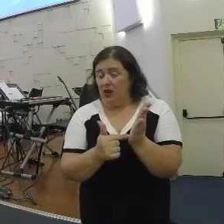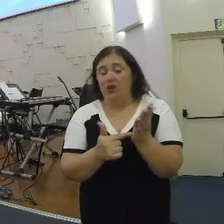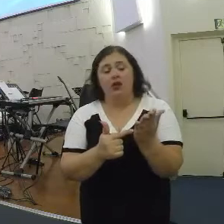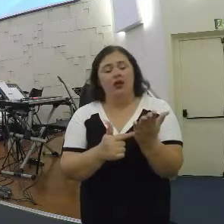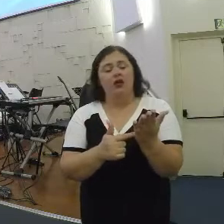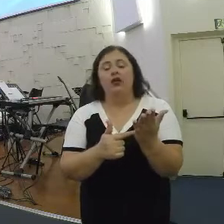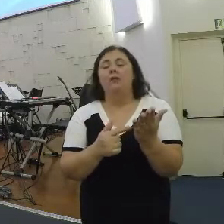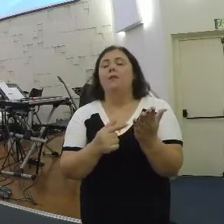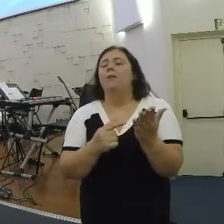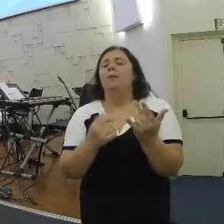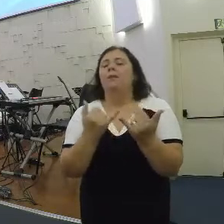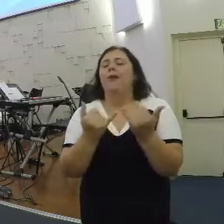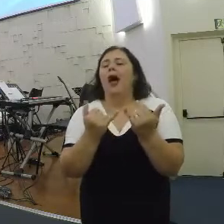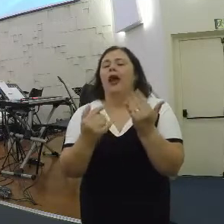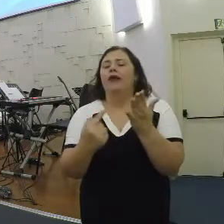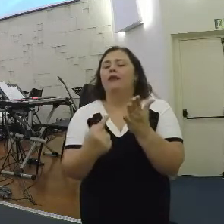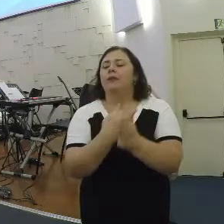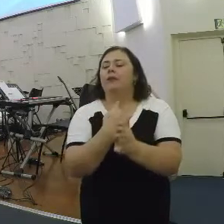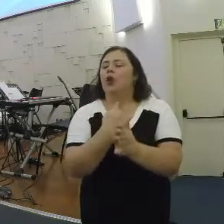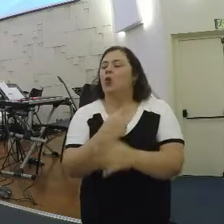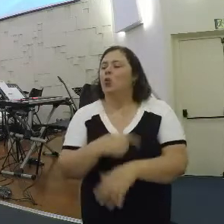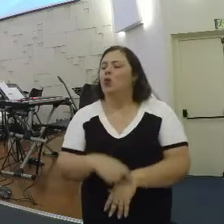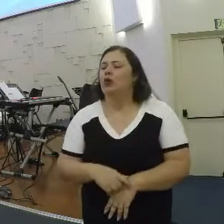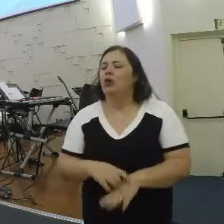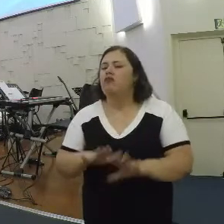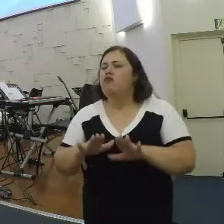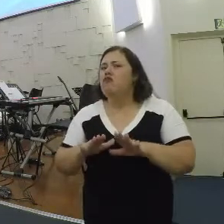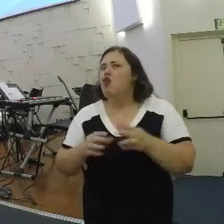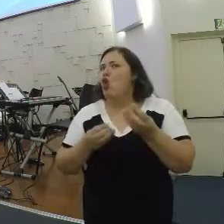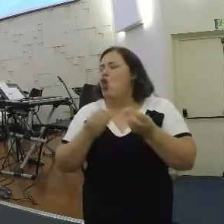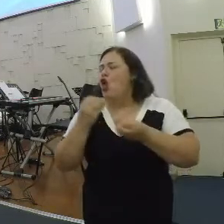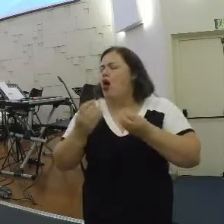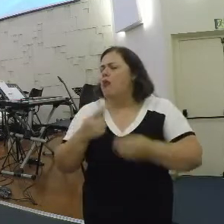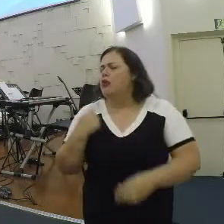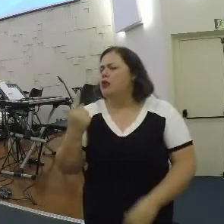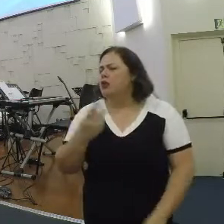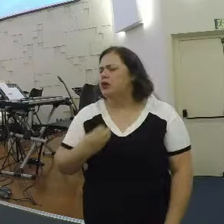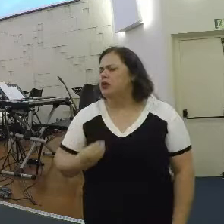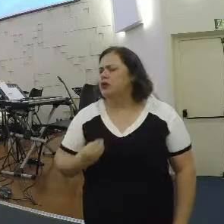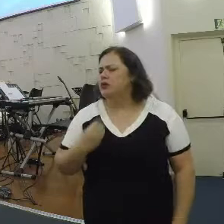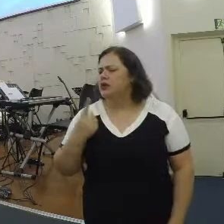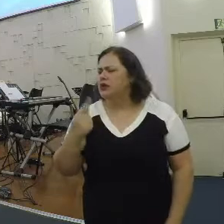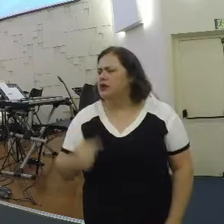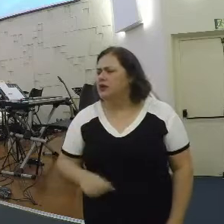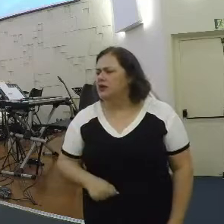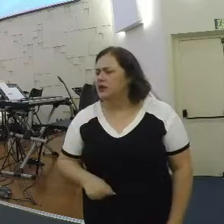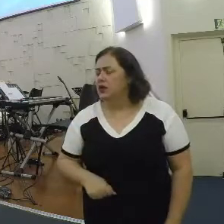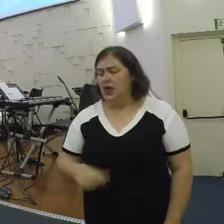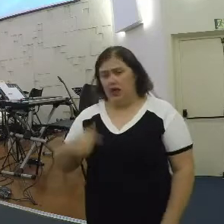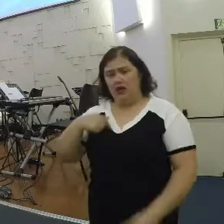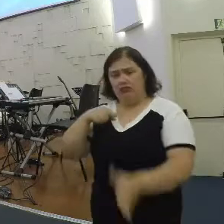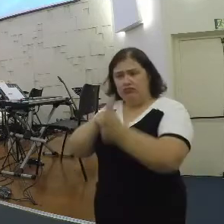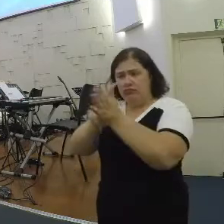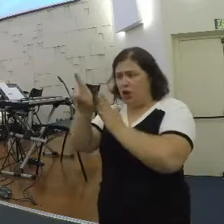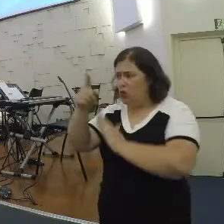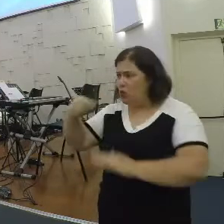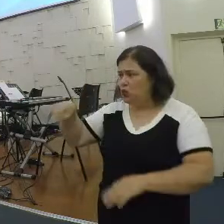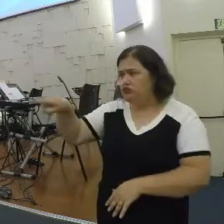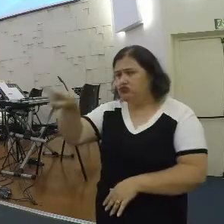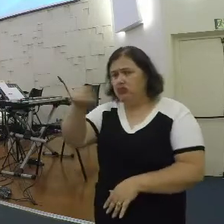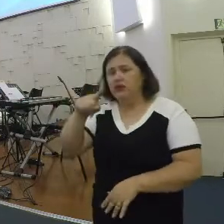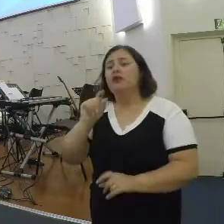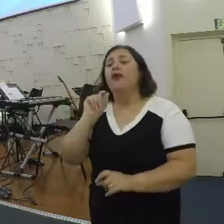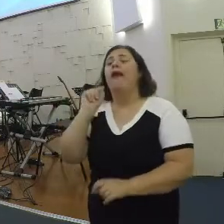sou? Que tipo de solo eu sou? E essa é a pergunta da palavra de Deus: quem é você? A palavra de Deus